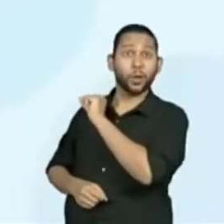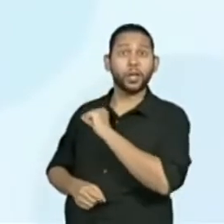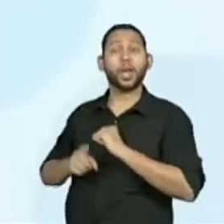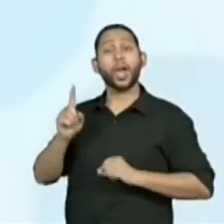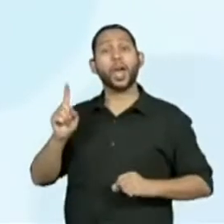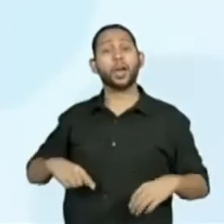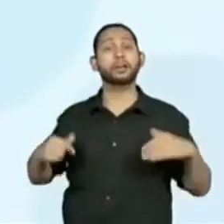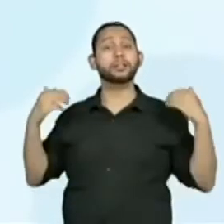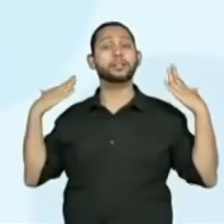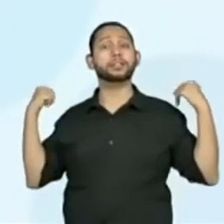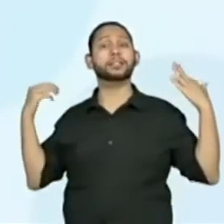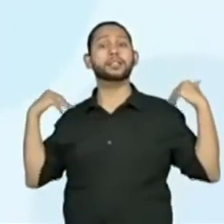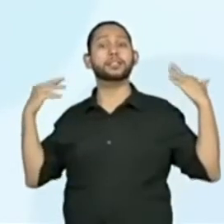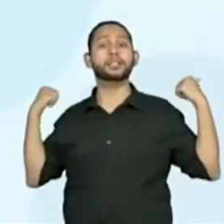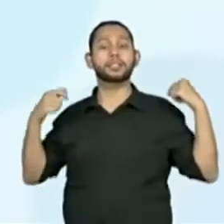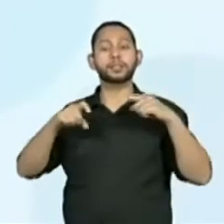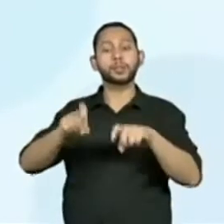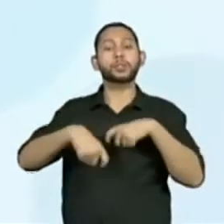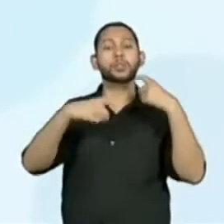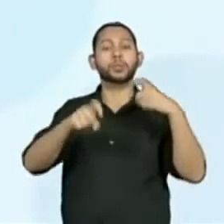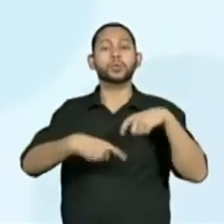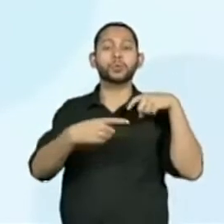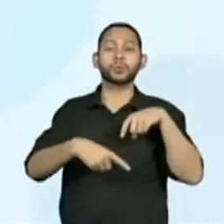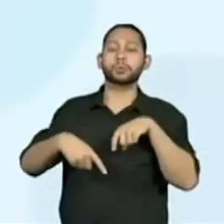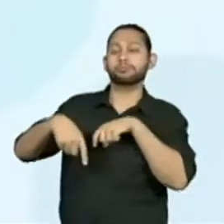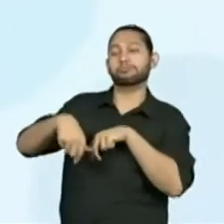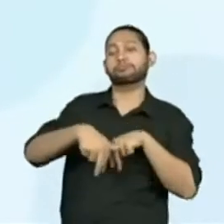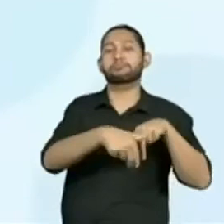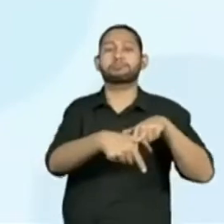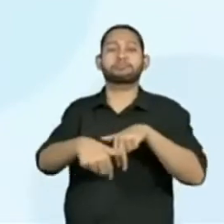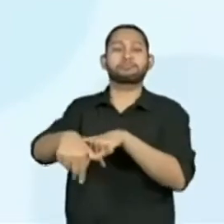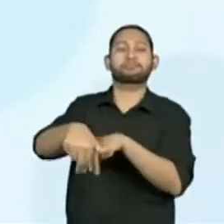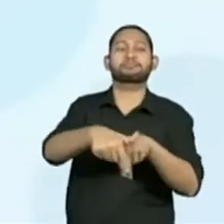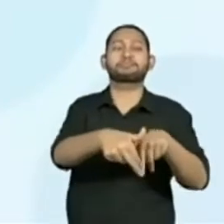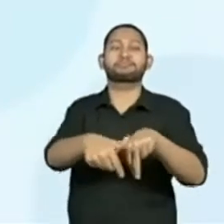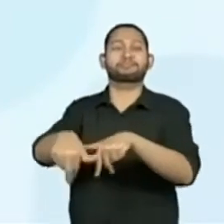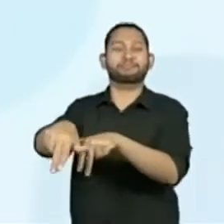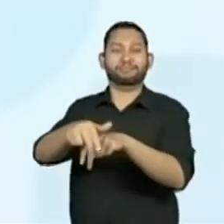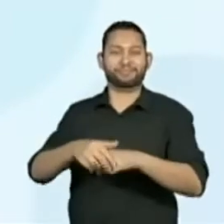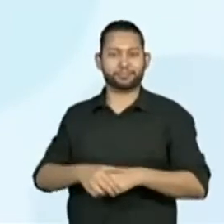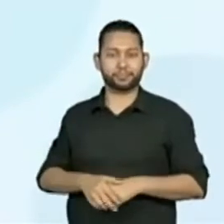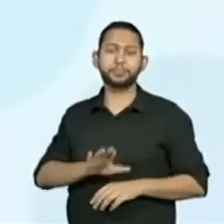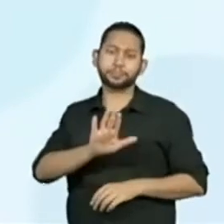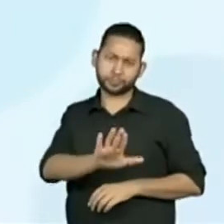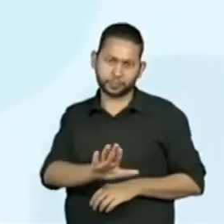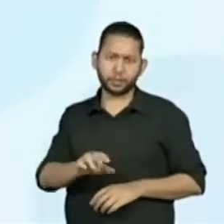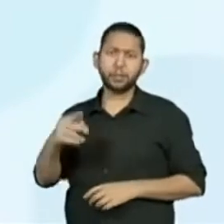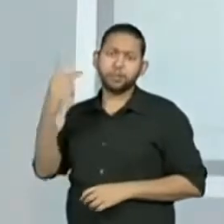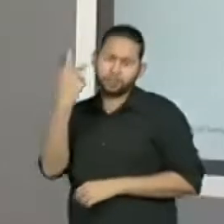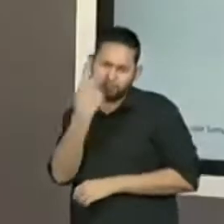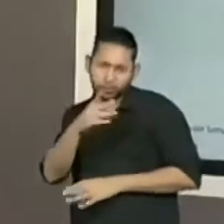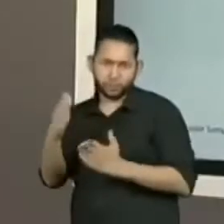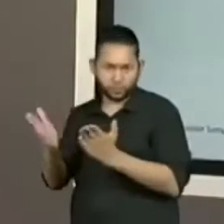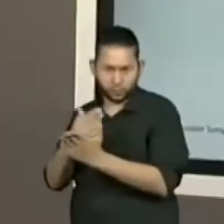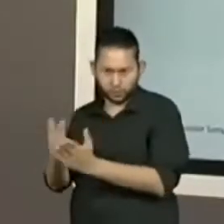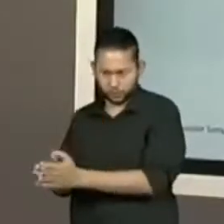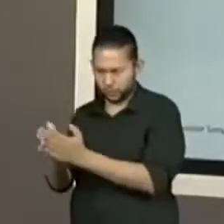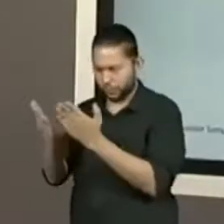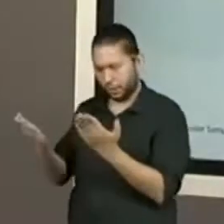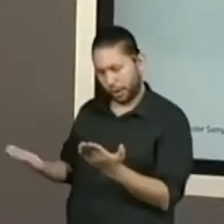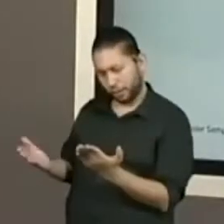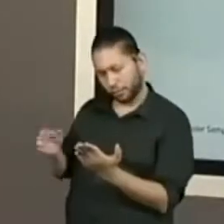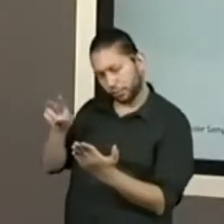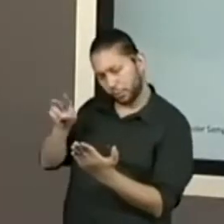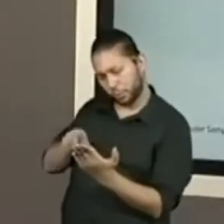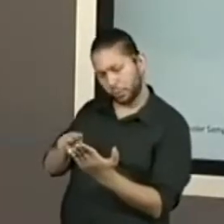Sítio. Vocês vão perceber também, pessoal, que o nome das aulas, às vezes, eu não deixo tão fiel ao que está no material. Por quê? Às